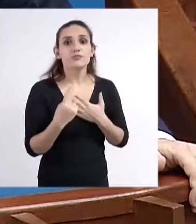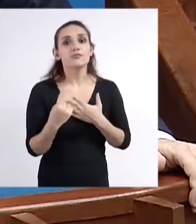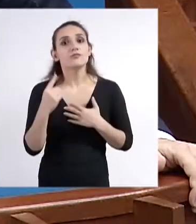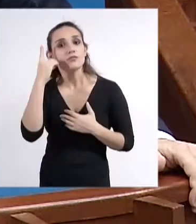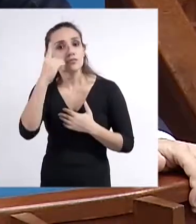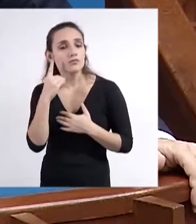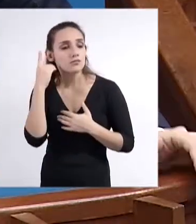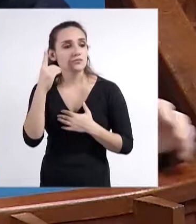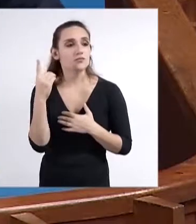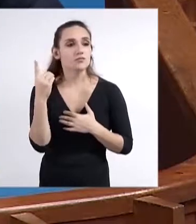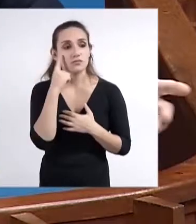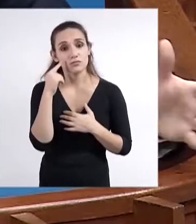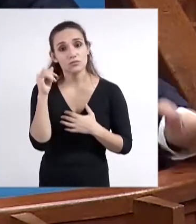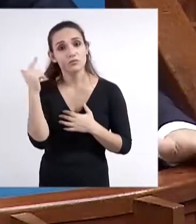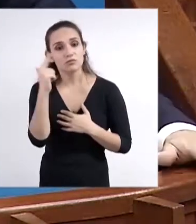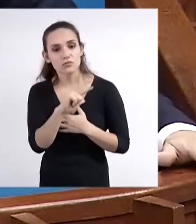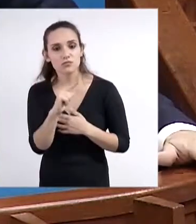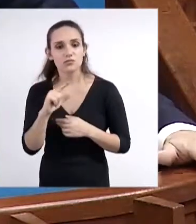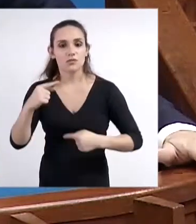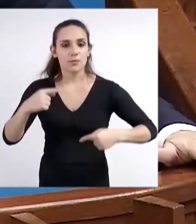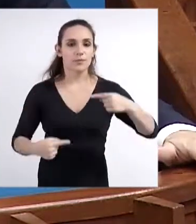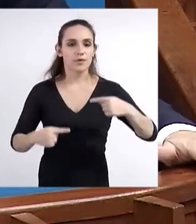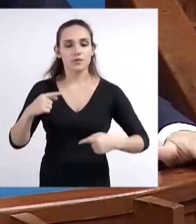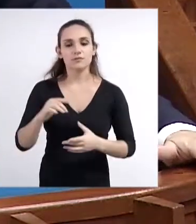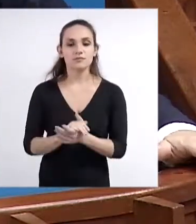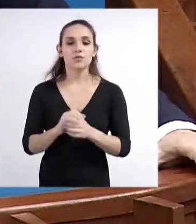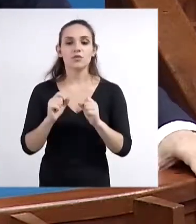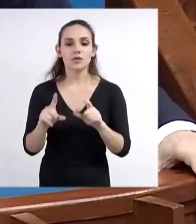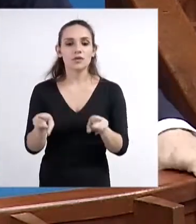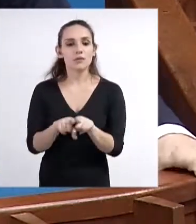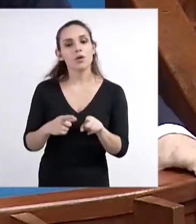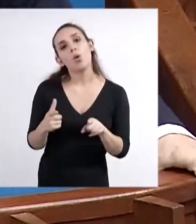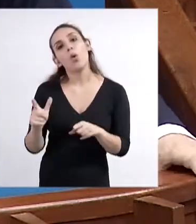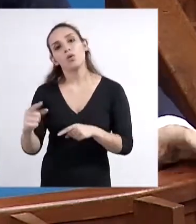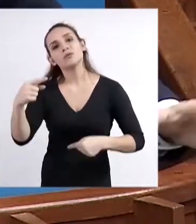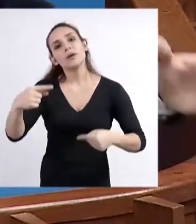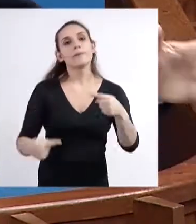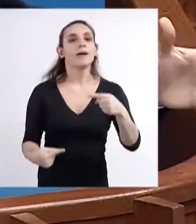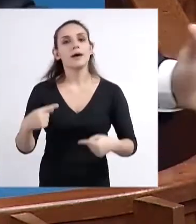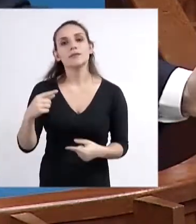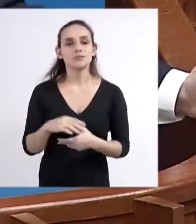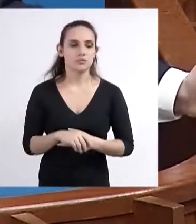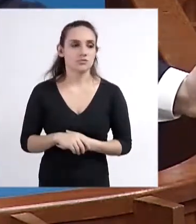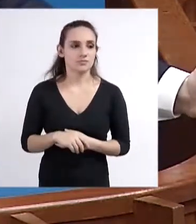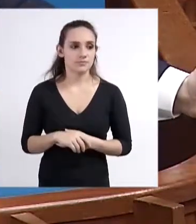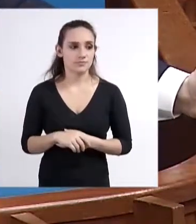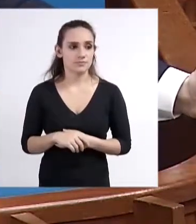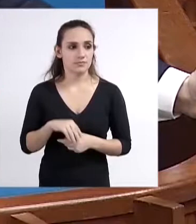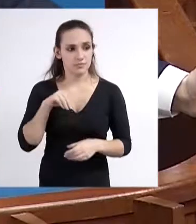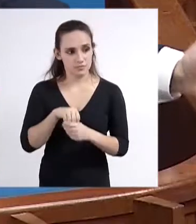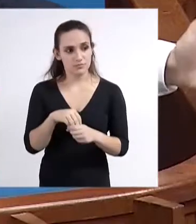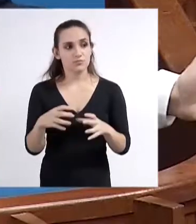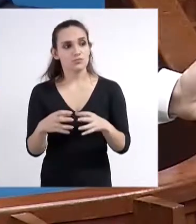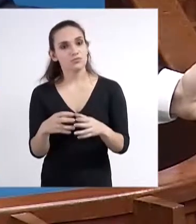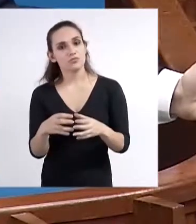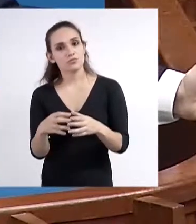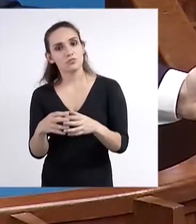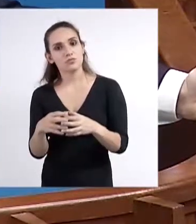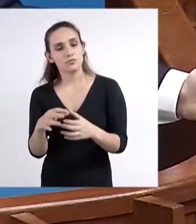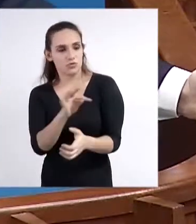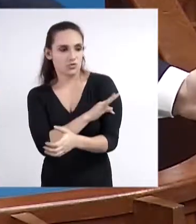nós possamos fazer esse debate. Outro debate importante dentro dessa comissão é